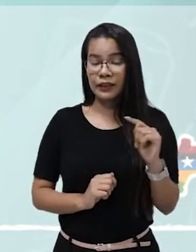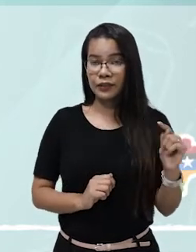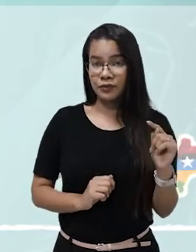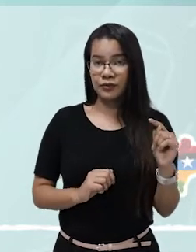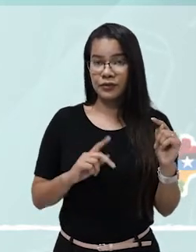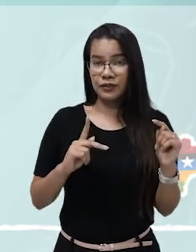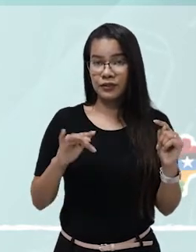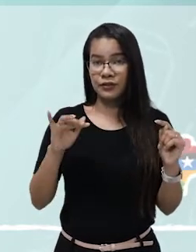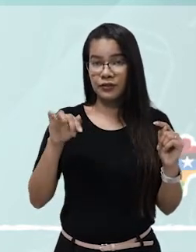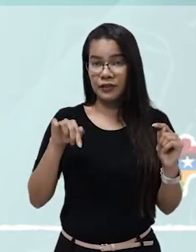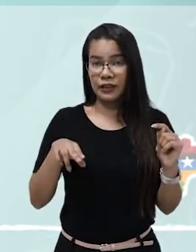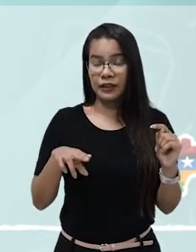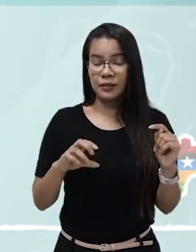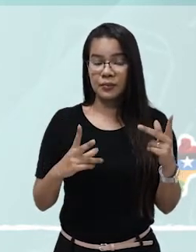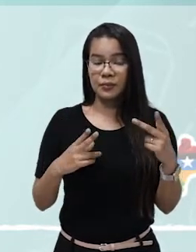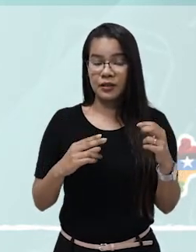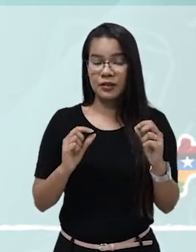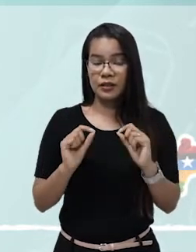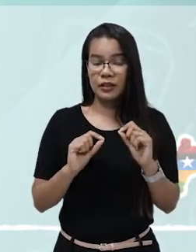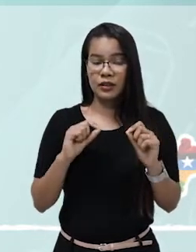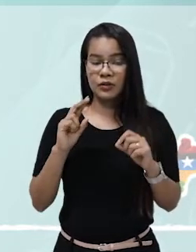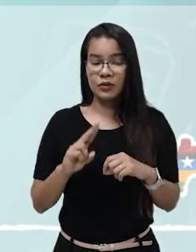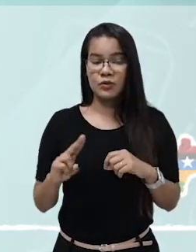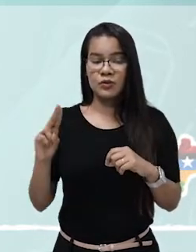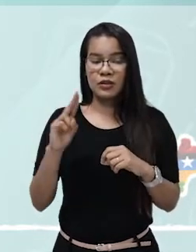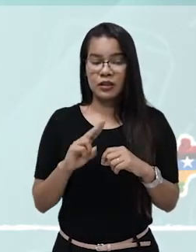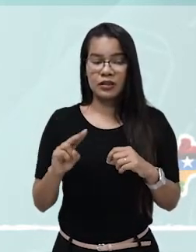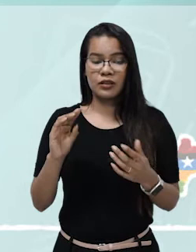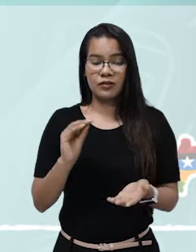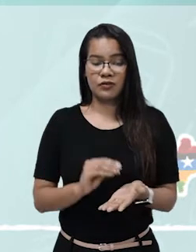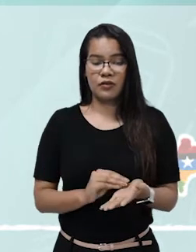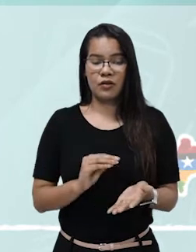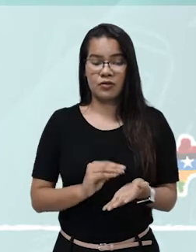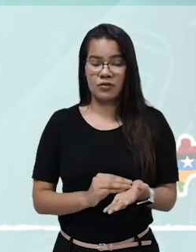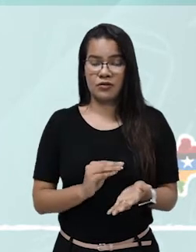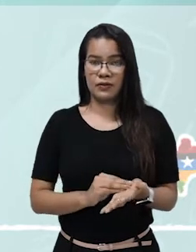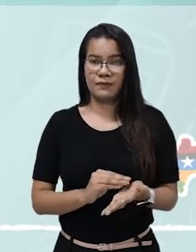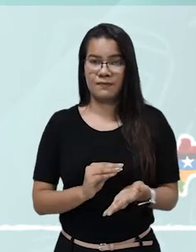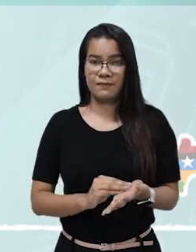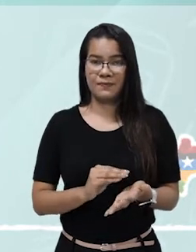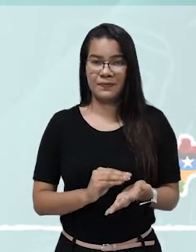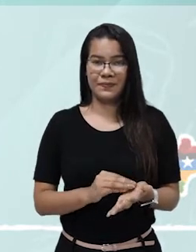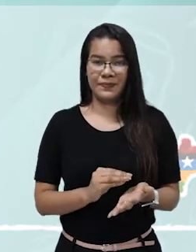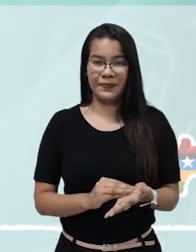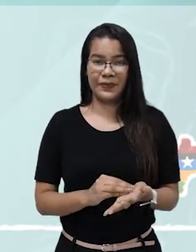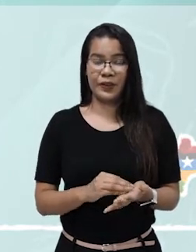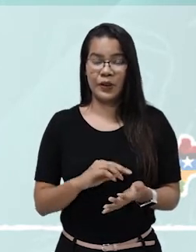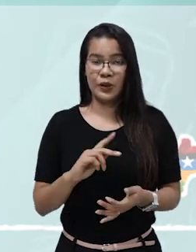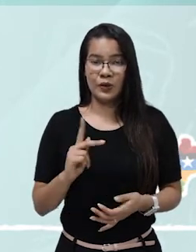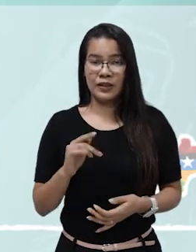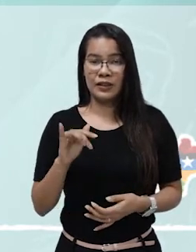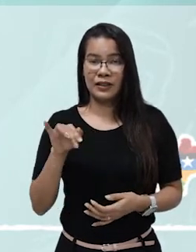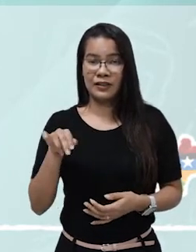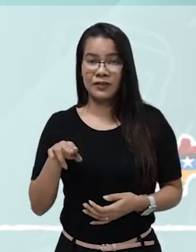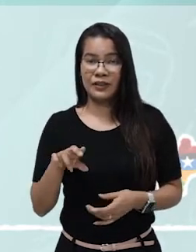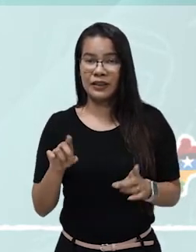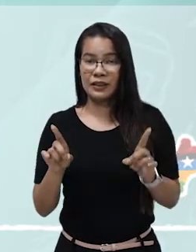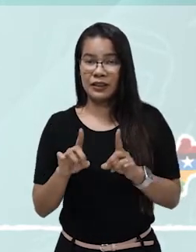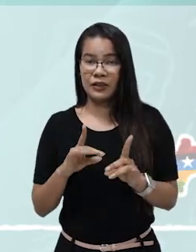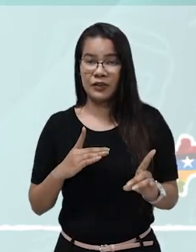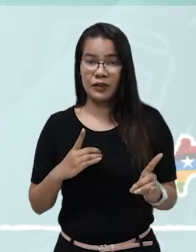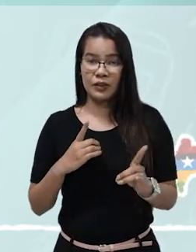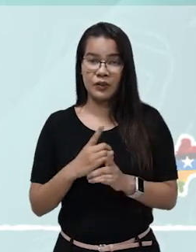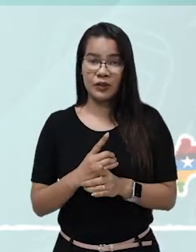hífen, embora seja frequentemente utilizada e se encontre dicionarizada nos dicionários de língua inglesa, ela não se